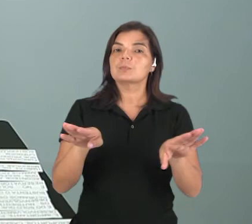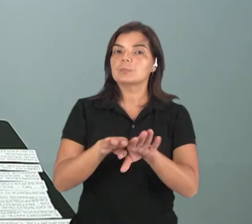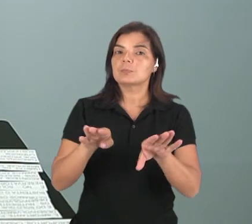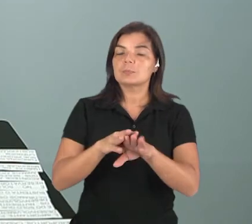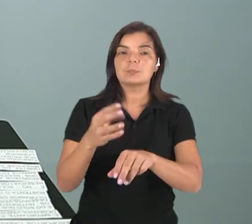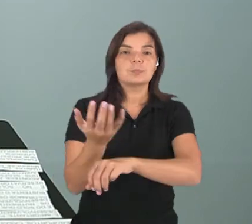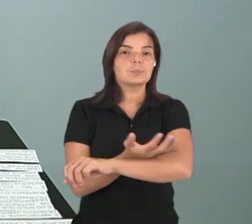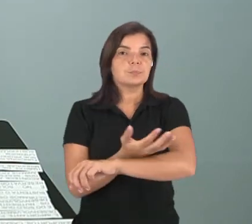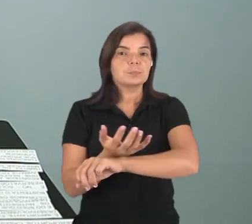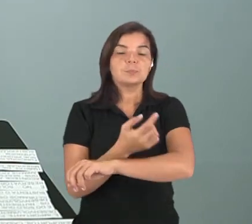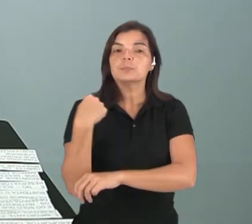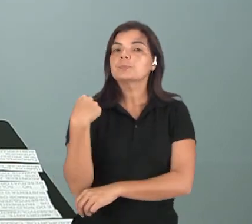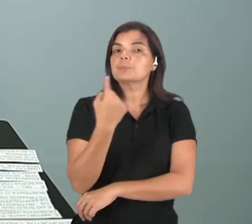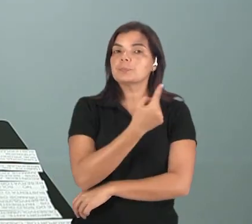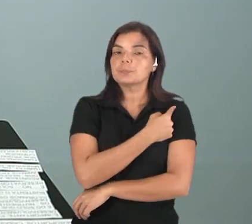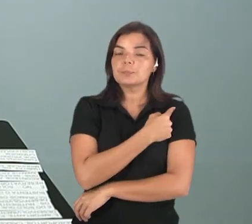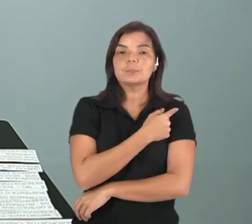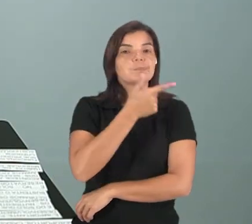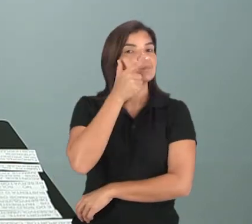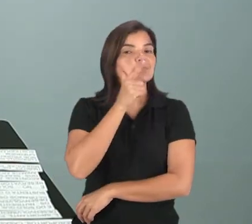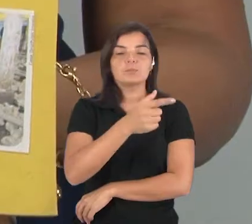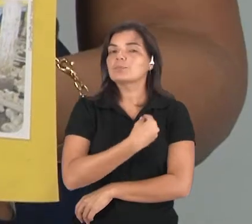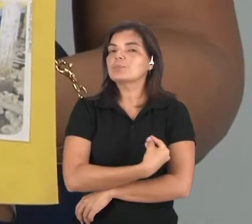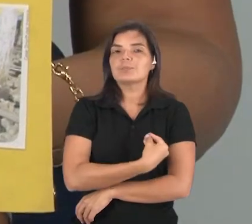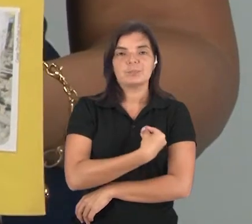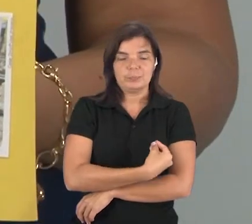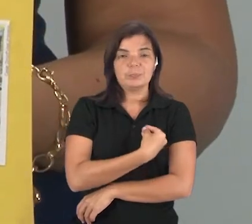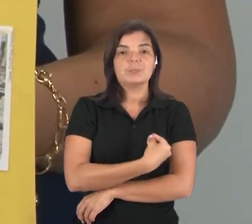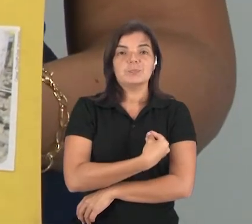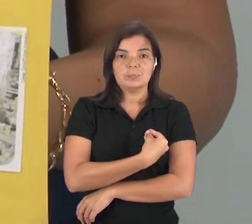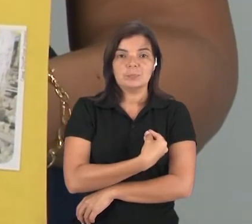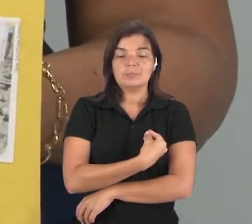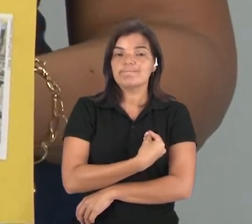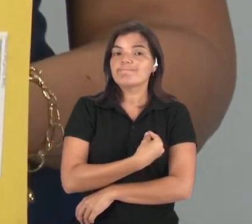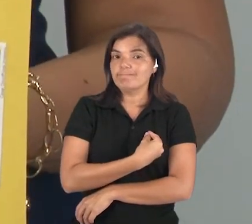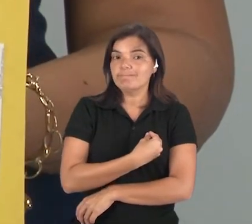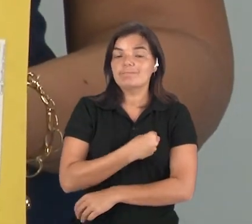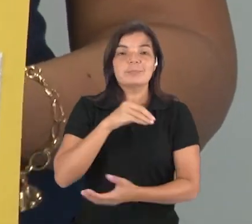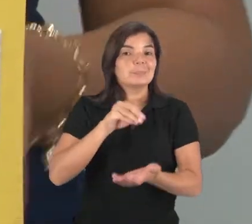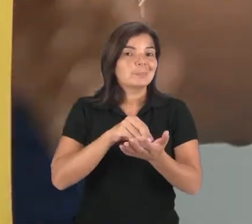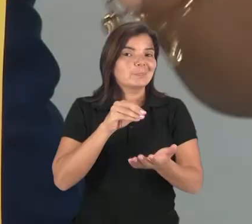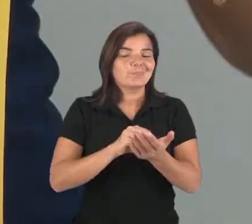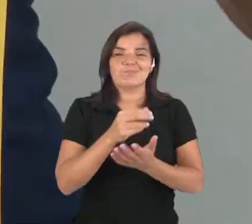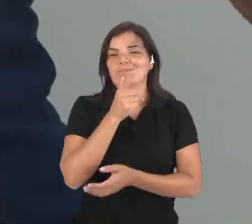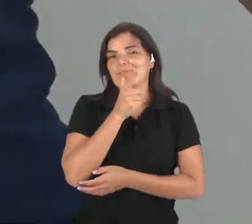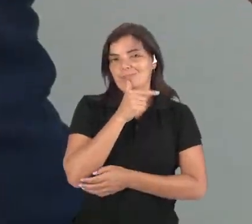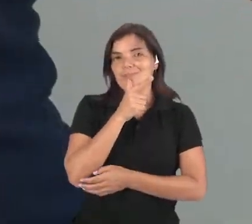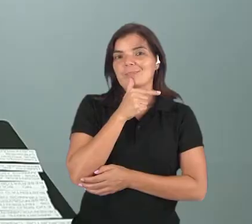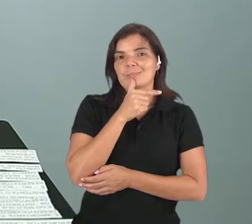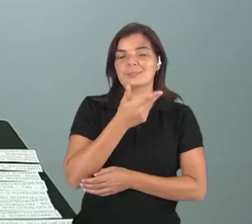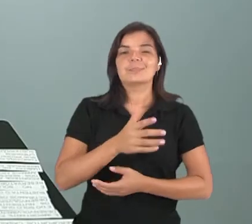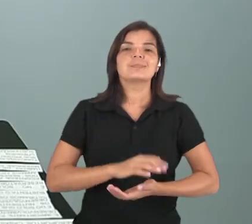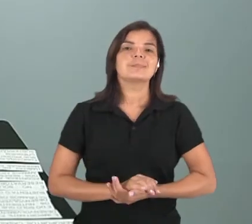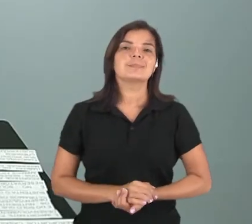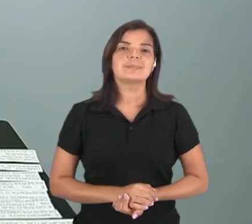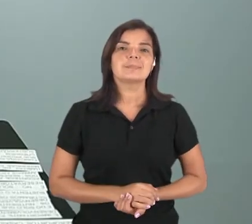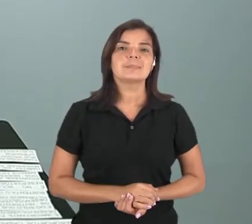vegetais e nós, não conseguimos sobreviver sem a água. Isso mesmo.